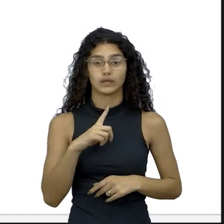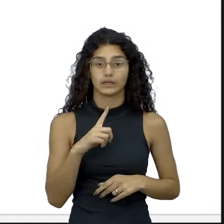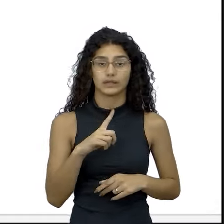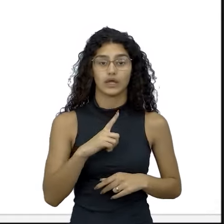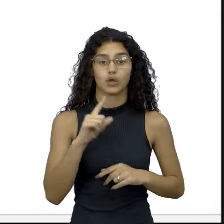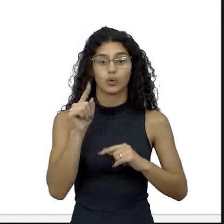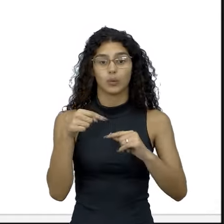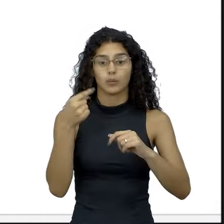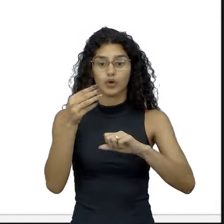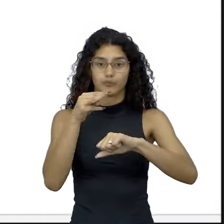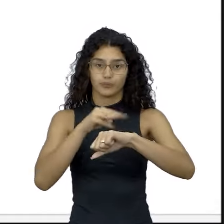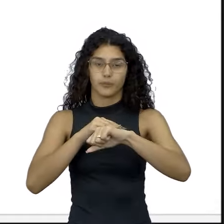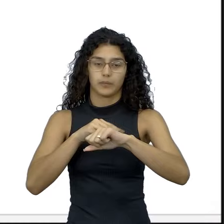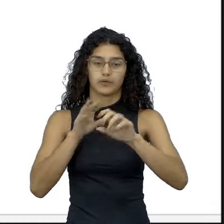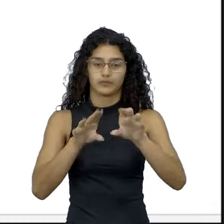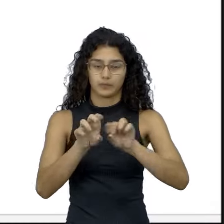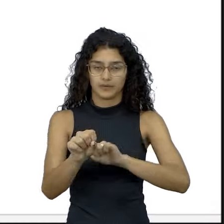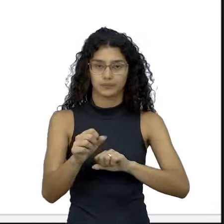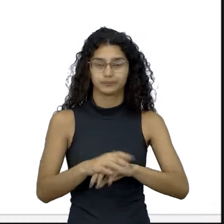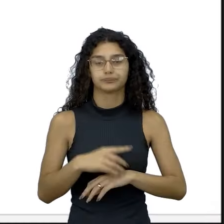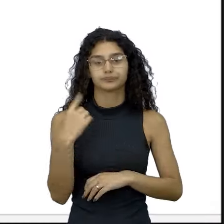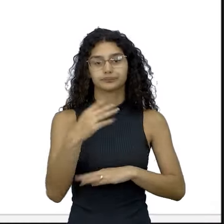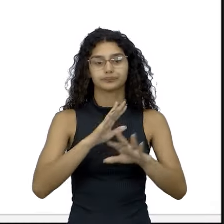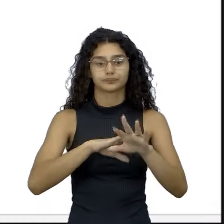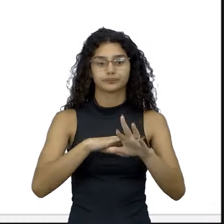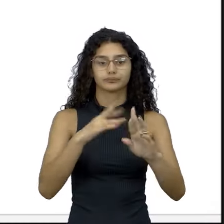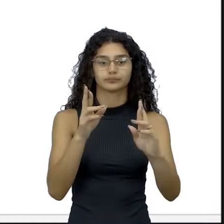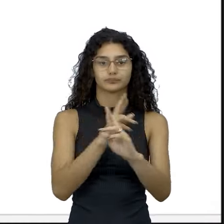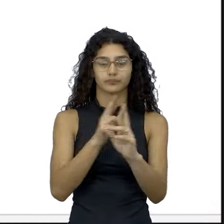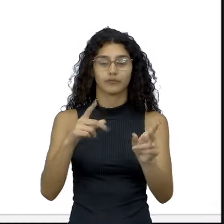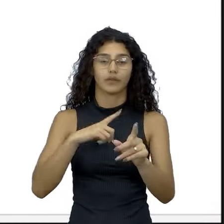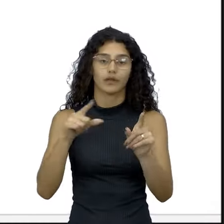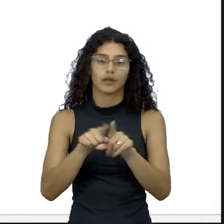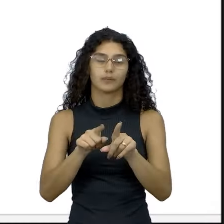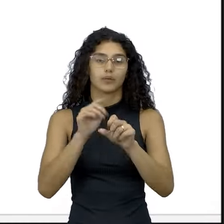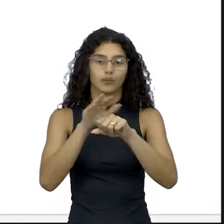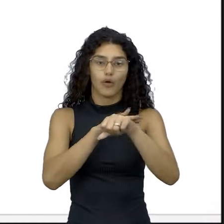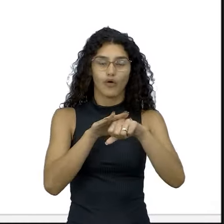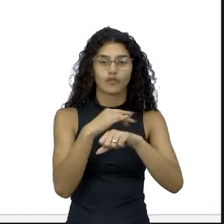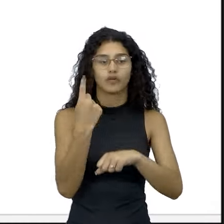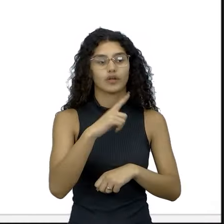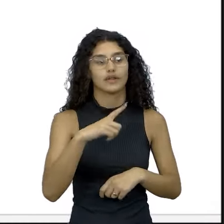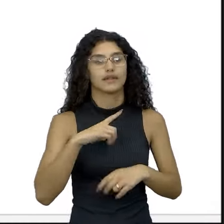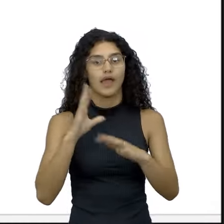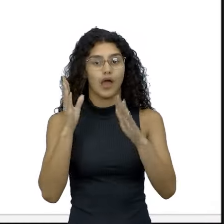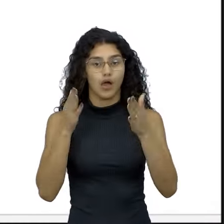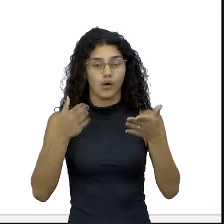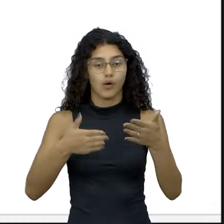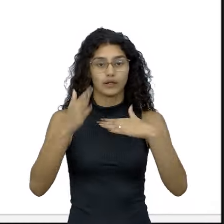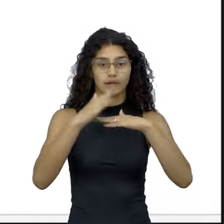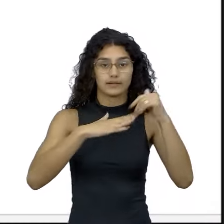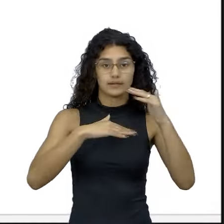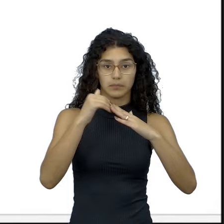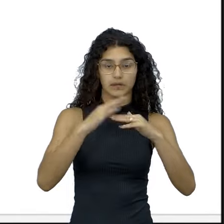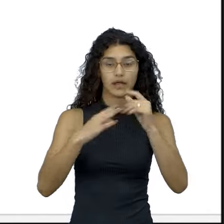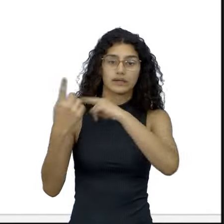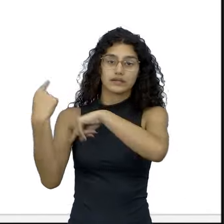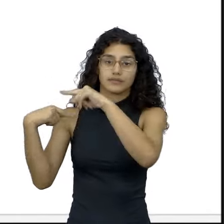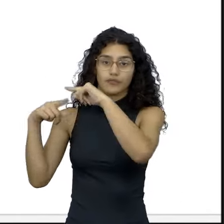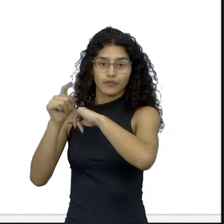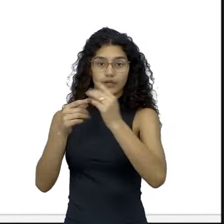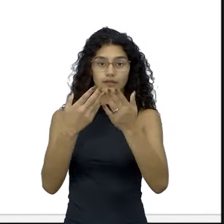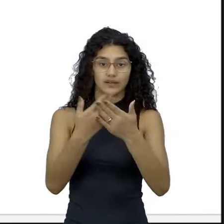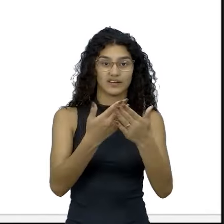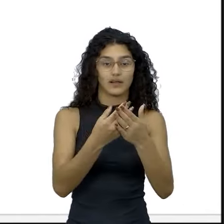no próximo momento aqui da nossa formação. Nós vamos estabelecer as relações entre toda essa conversa que nós estamos tendo agora, das habilidades envolvidas nas